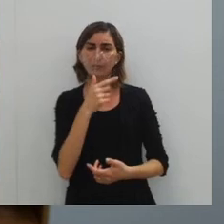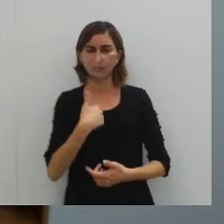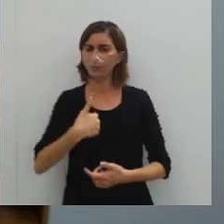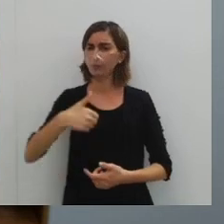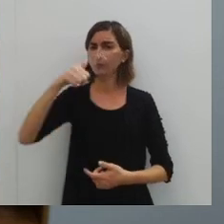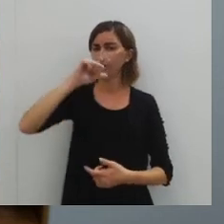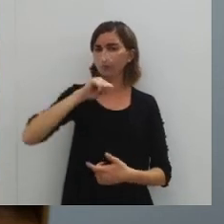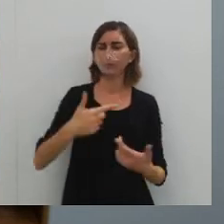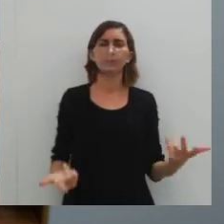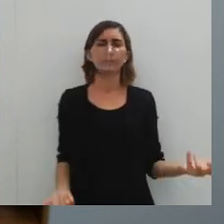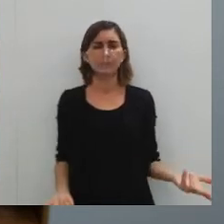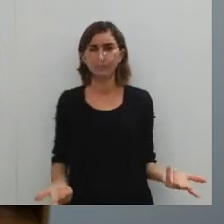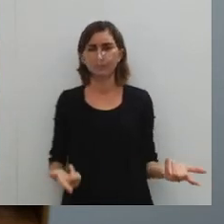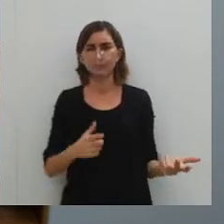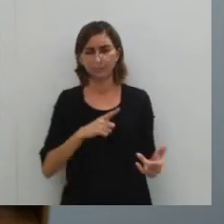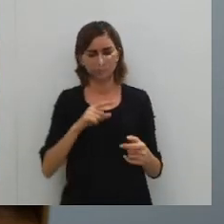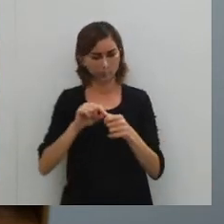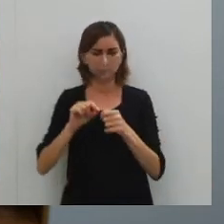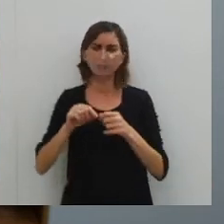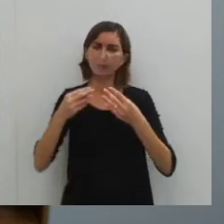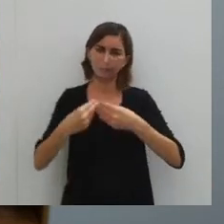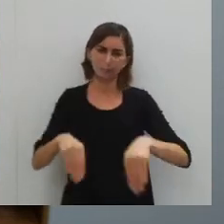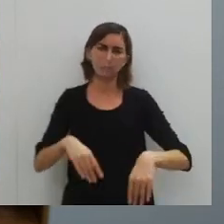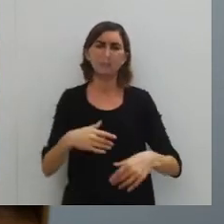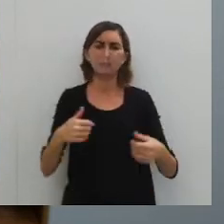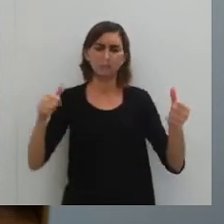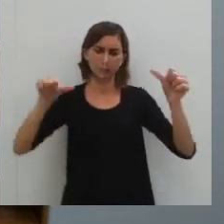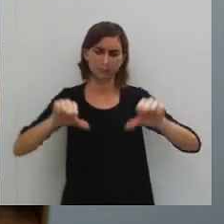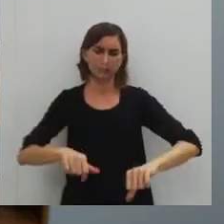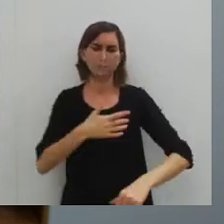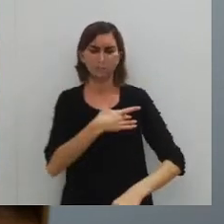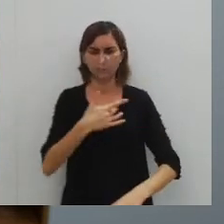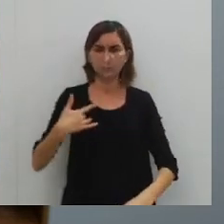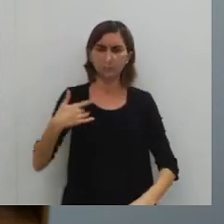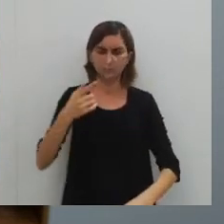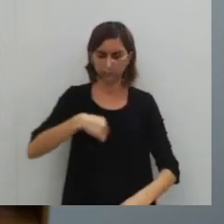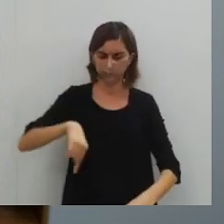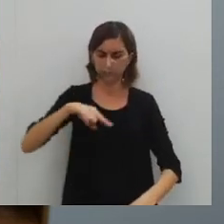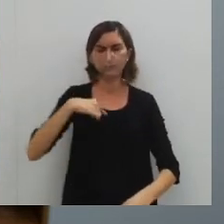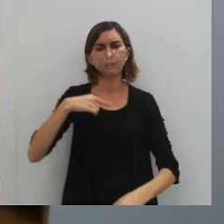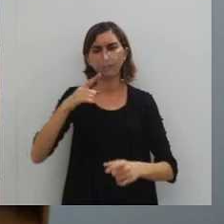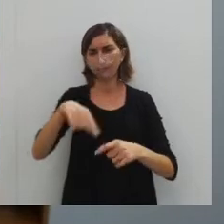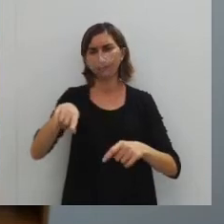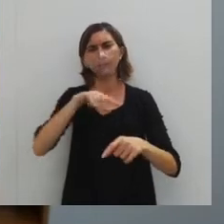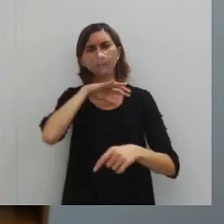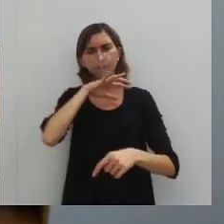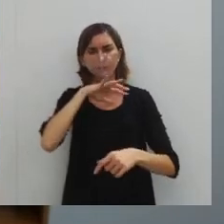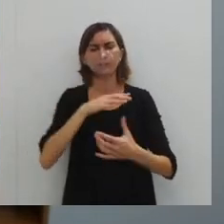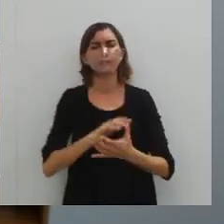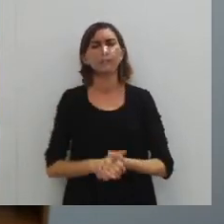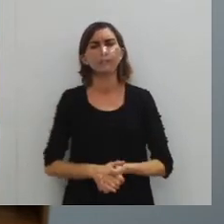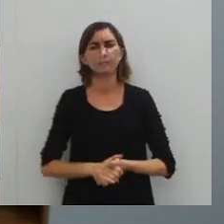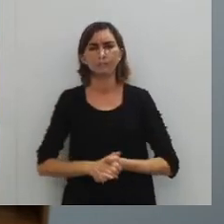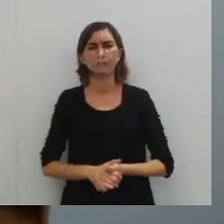gente consome, fazendo mal a nós mesmos, à vegetação e aos animais.